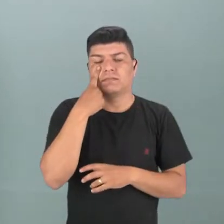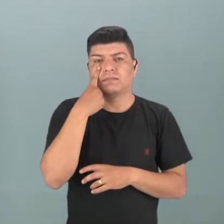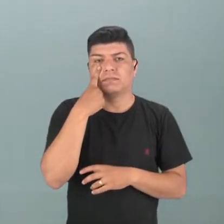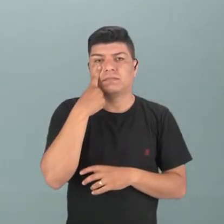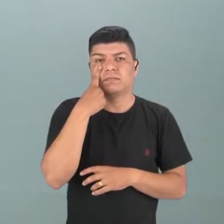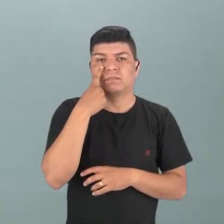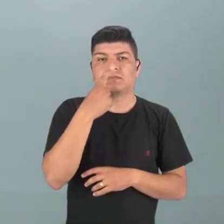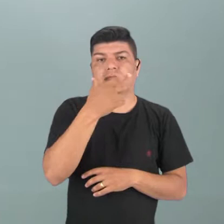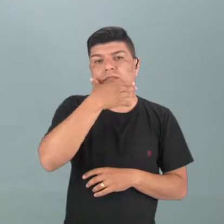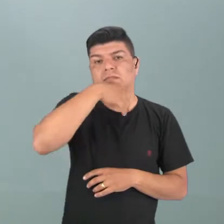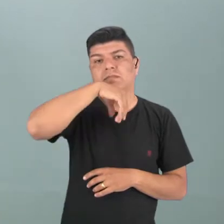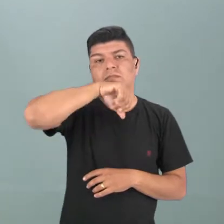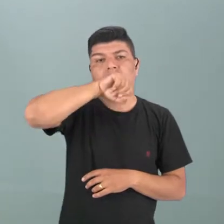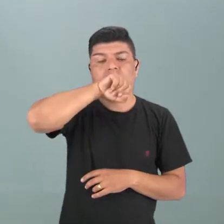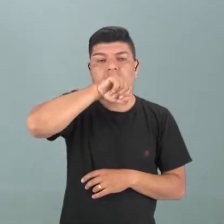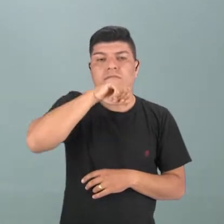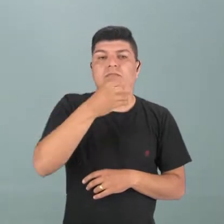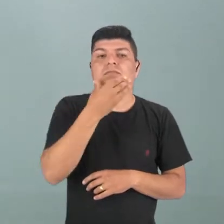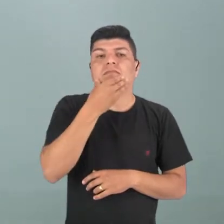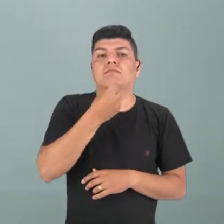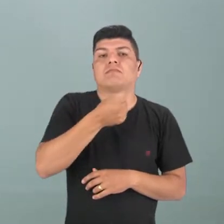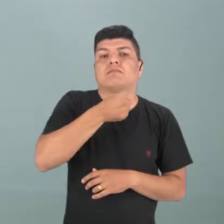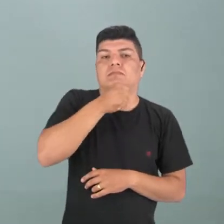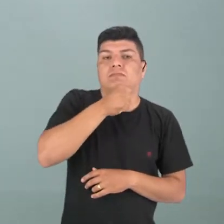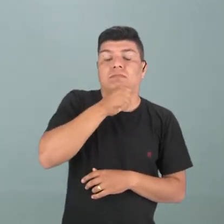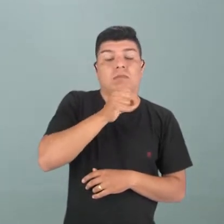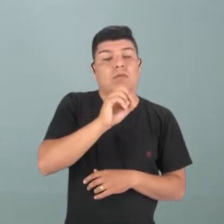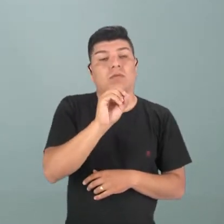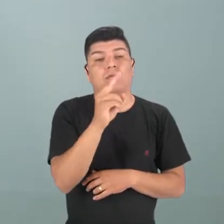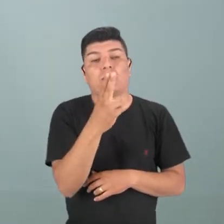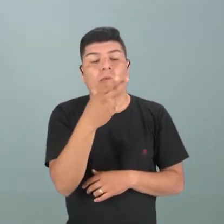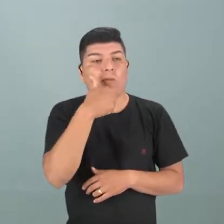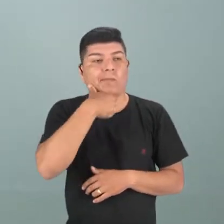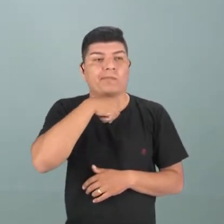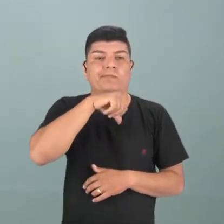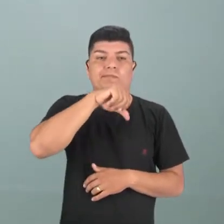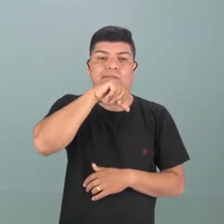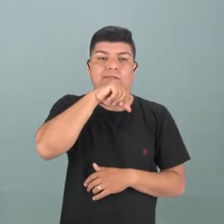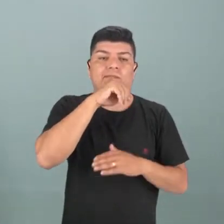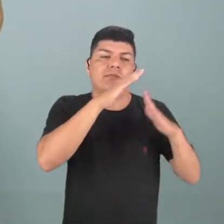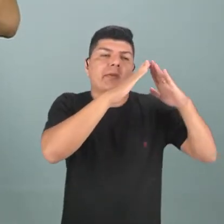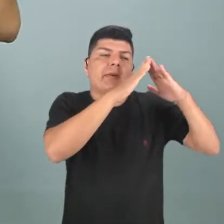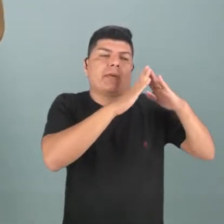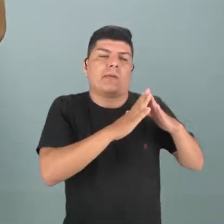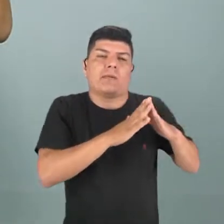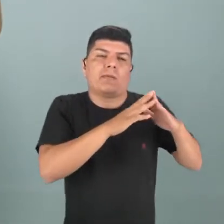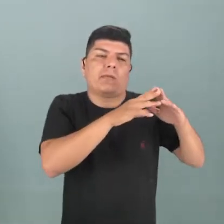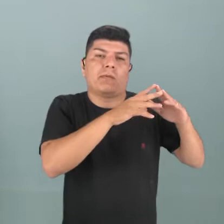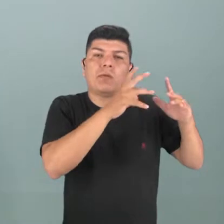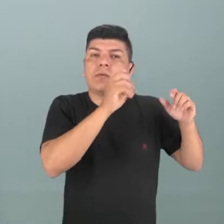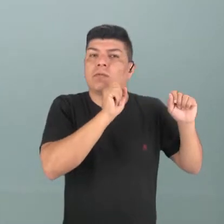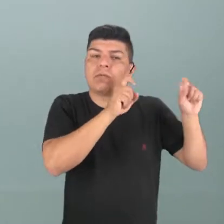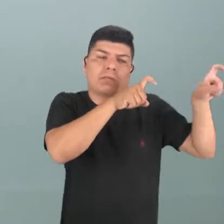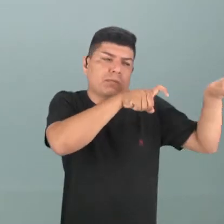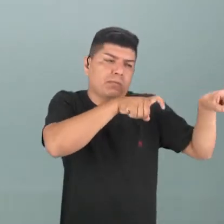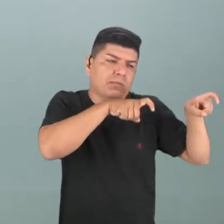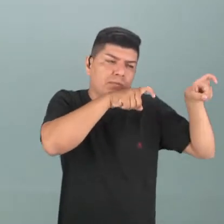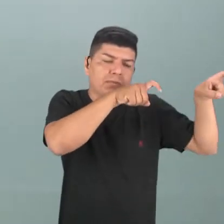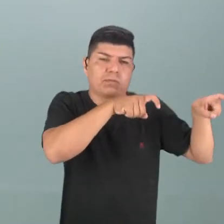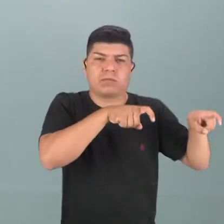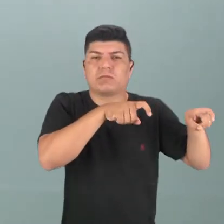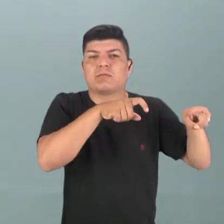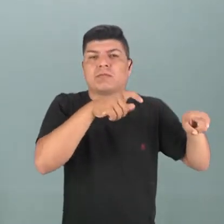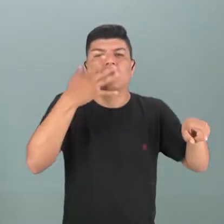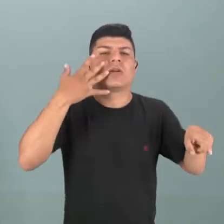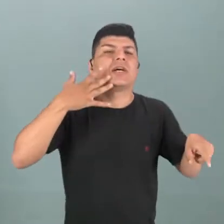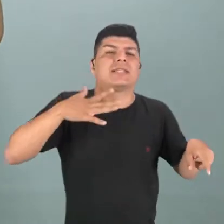O papai, o vovô, até a mamãe mesmo falando assim: ah, quando eu morava lá no Seringal, lá na minha